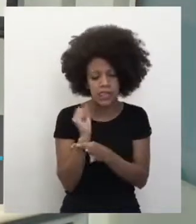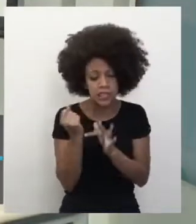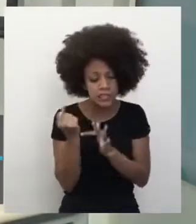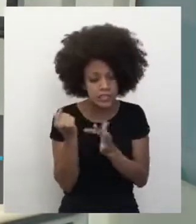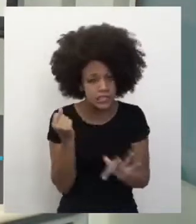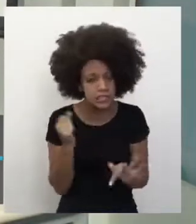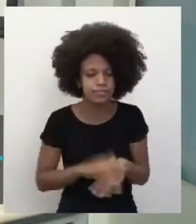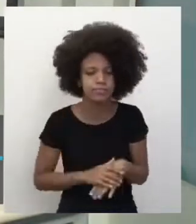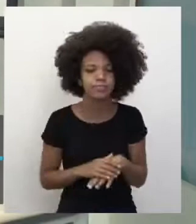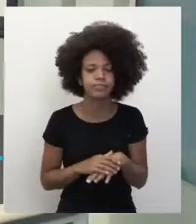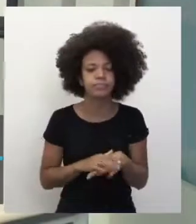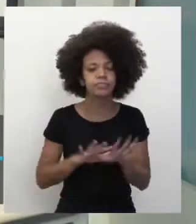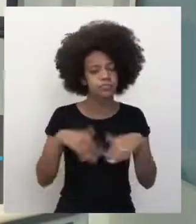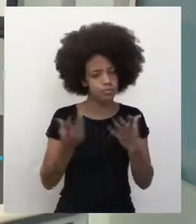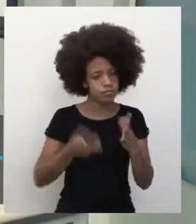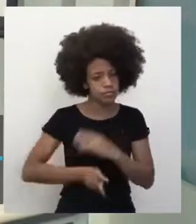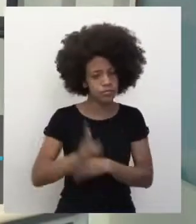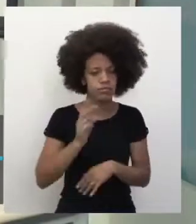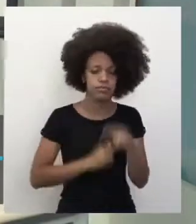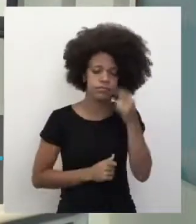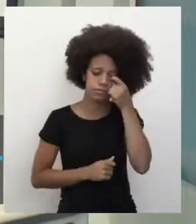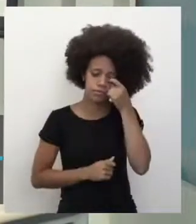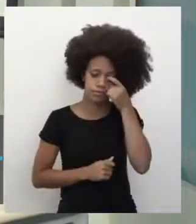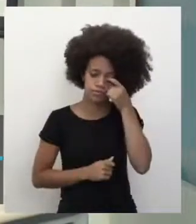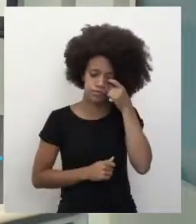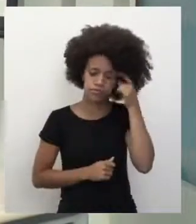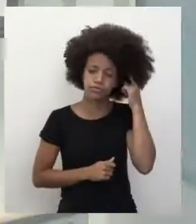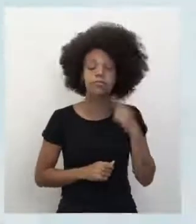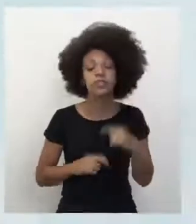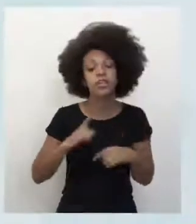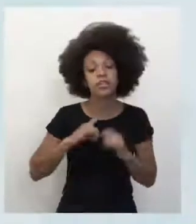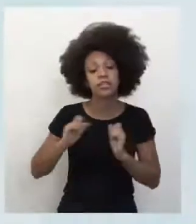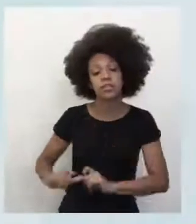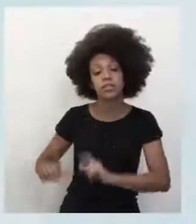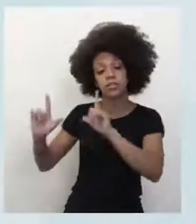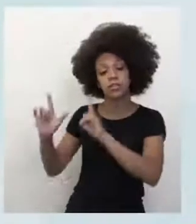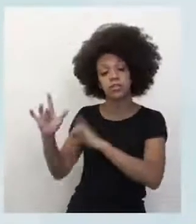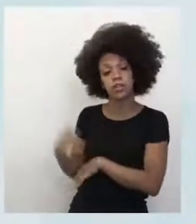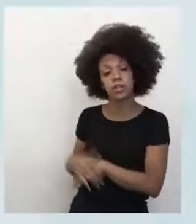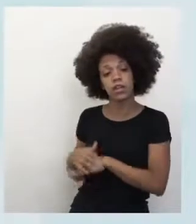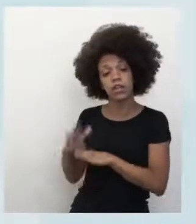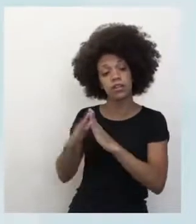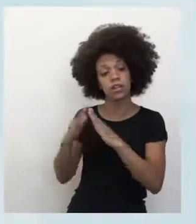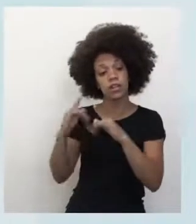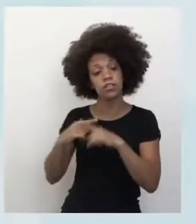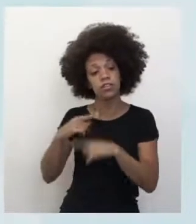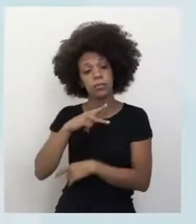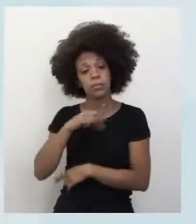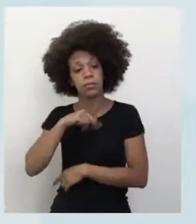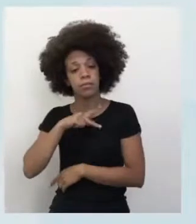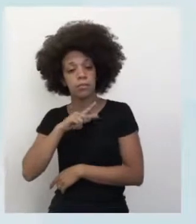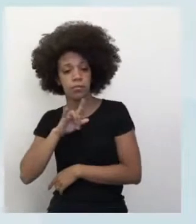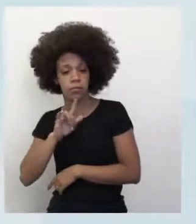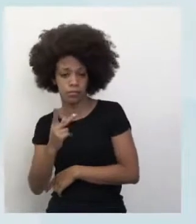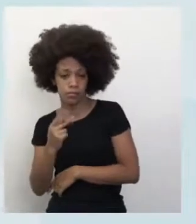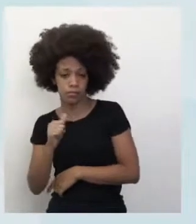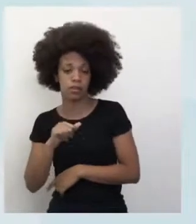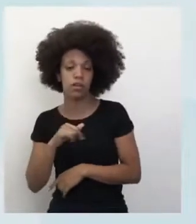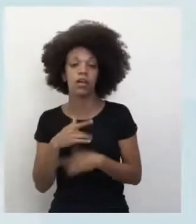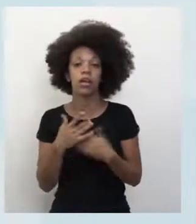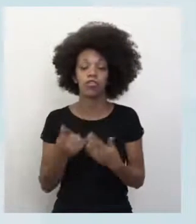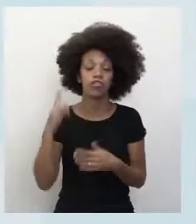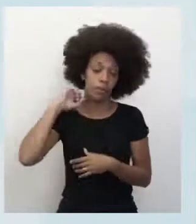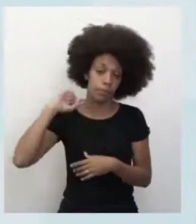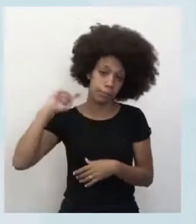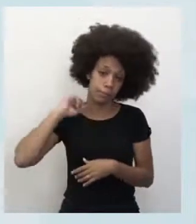Vamos lá, turma, seguindo. Tem aí uma imagem da Igreja da Pampulha, em Belo Horizonte, que é do nosso mosaicista